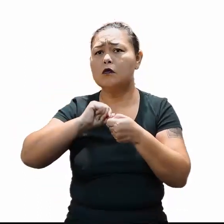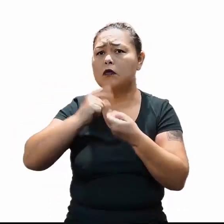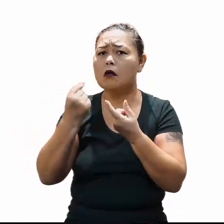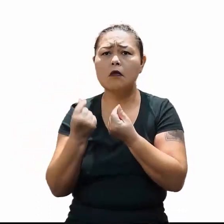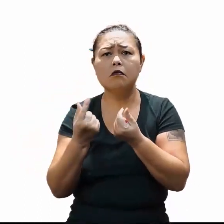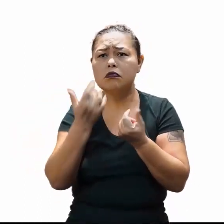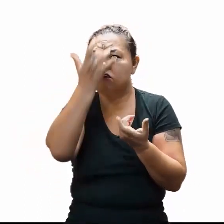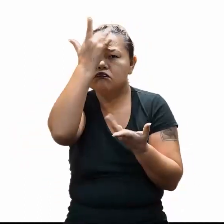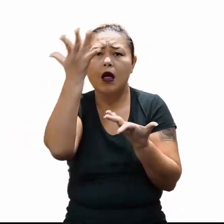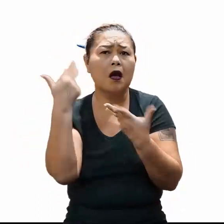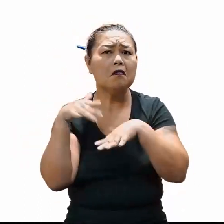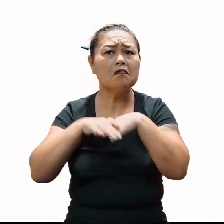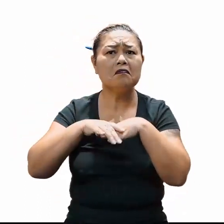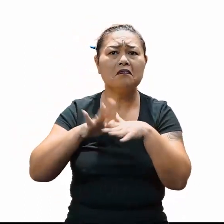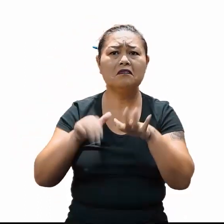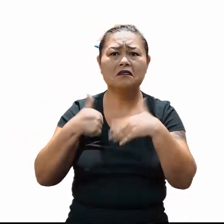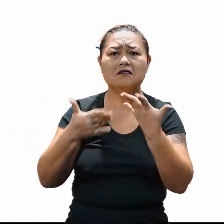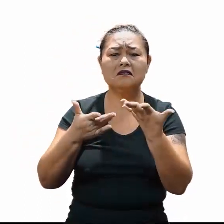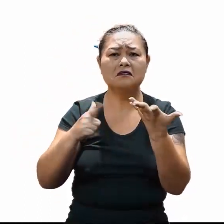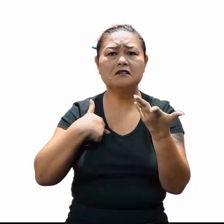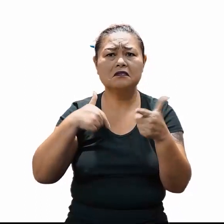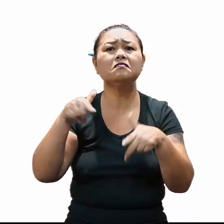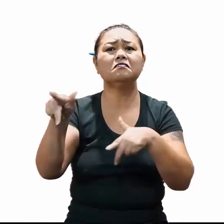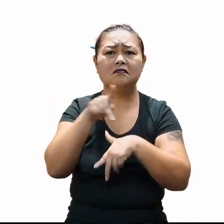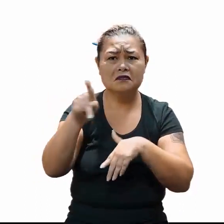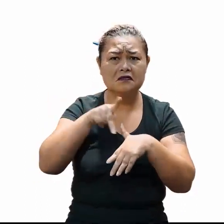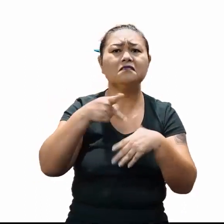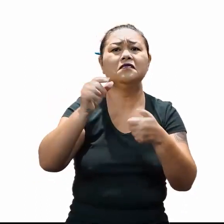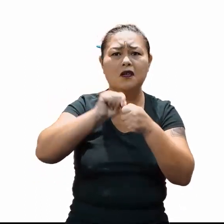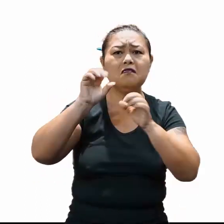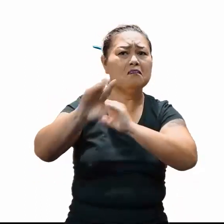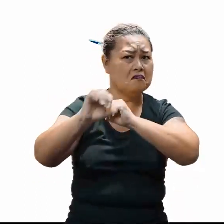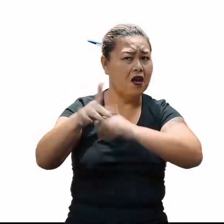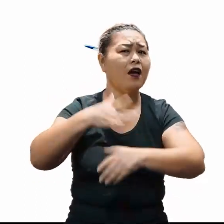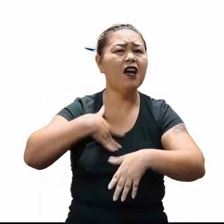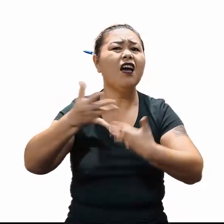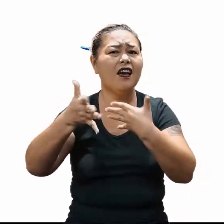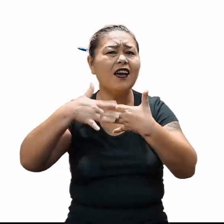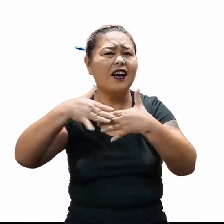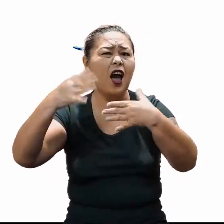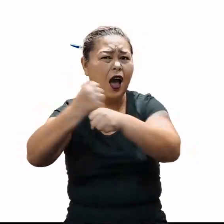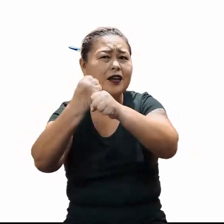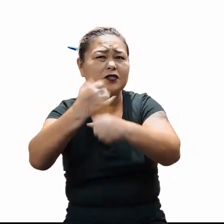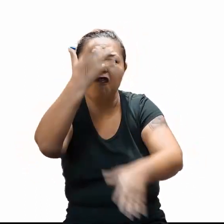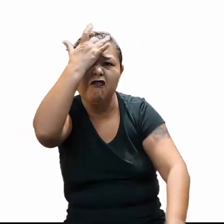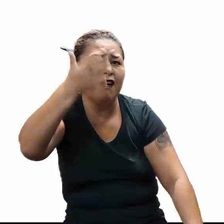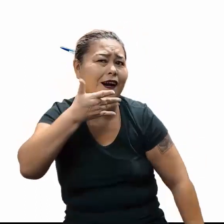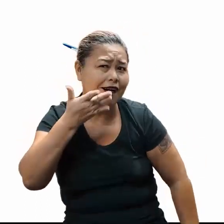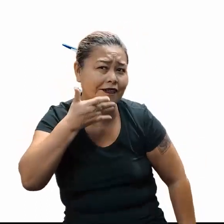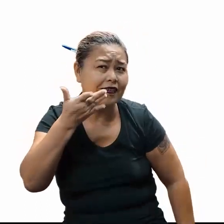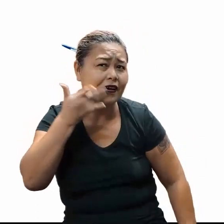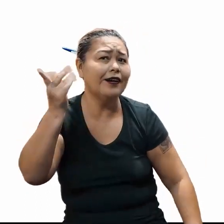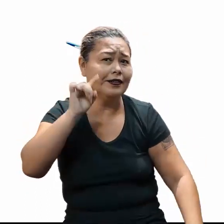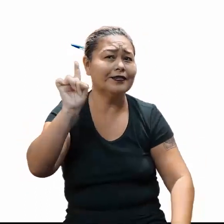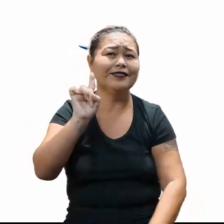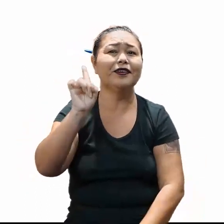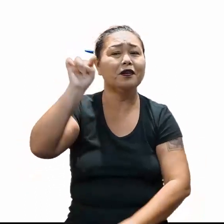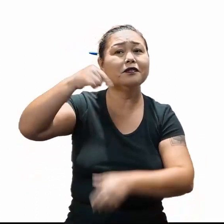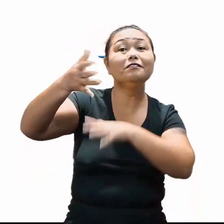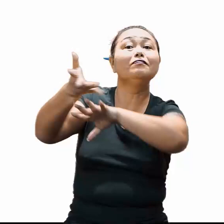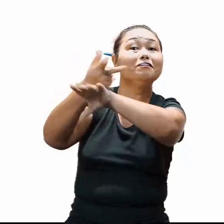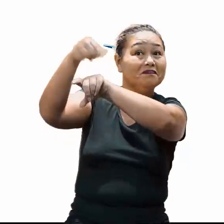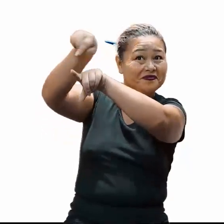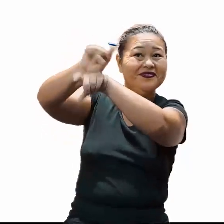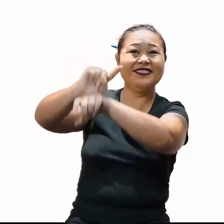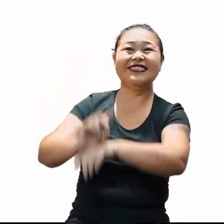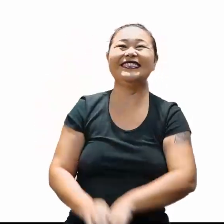continha fácil aí em matemática. Tem os professores que ensinam você a fazer essas continhas fáceis aí. Aí vocês depois vão ir na disciplina dele